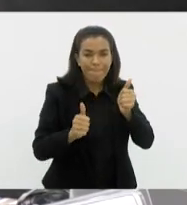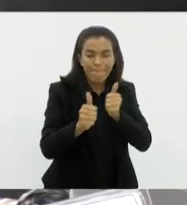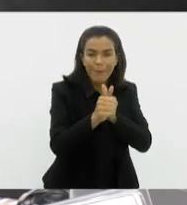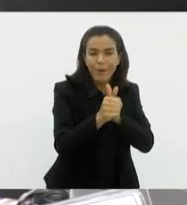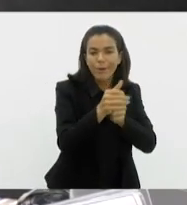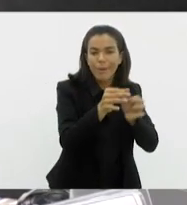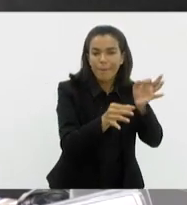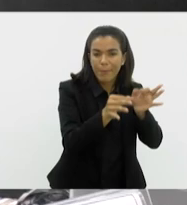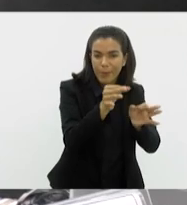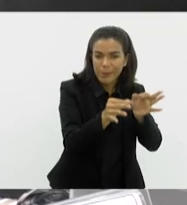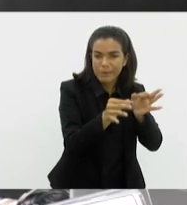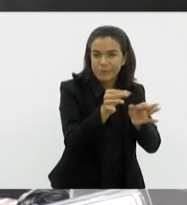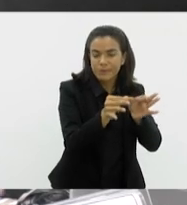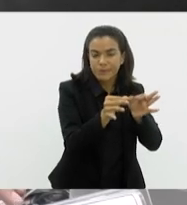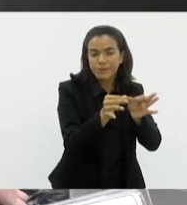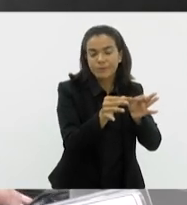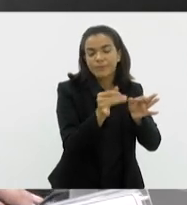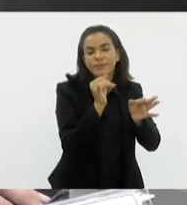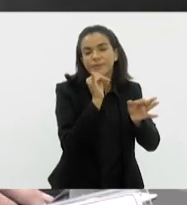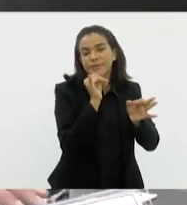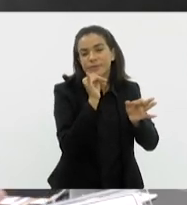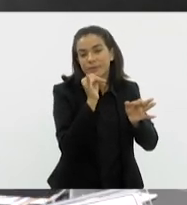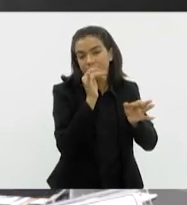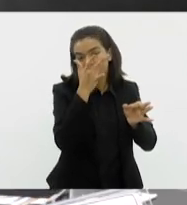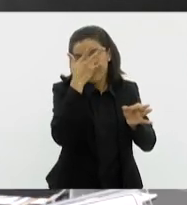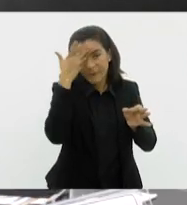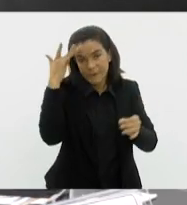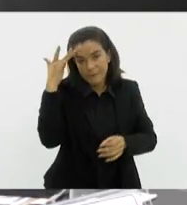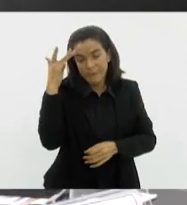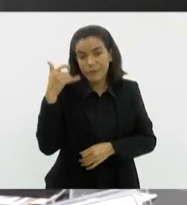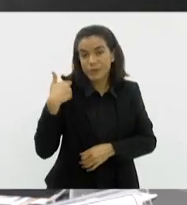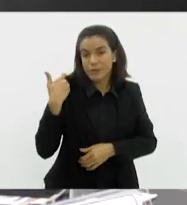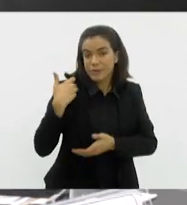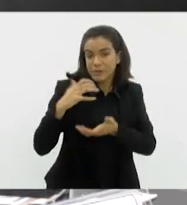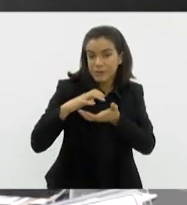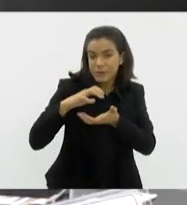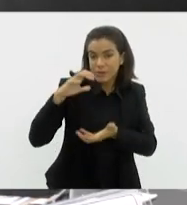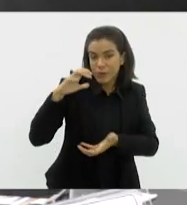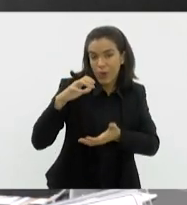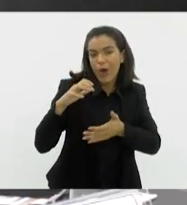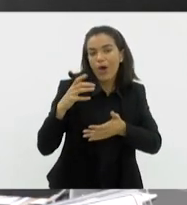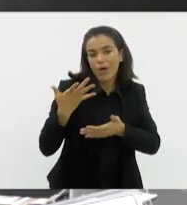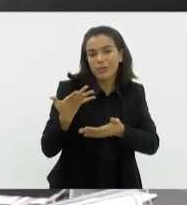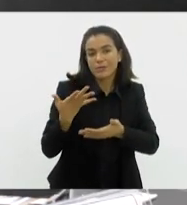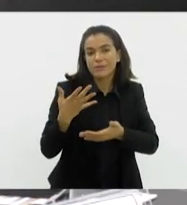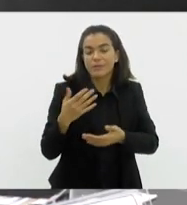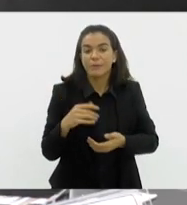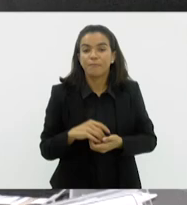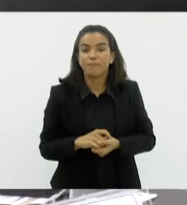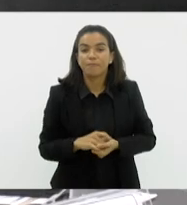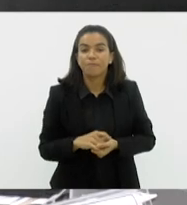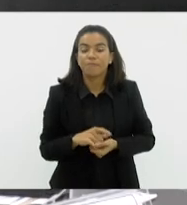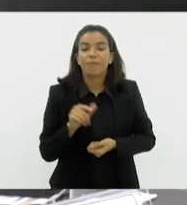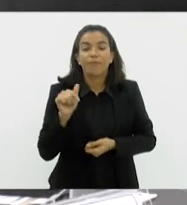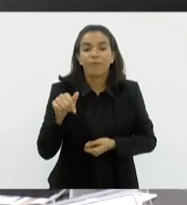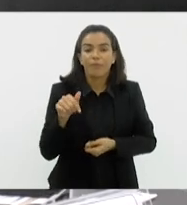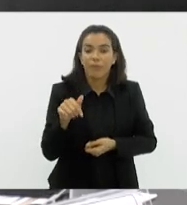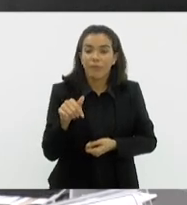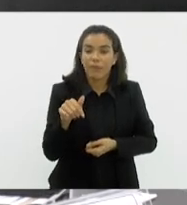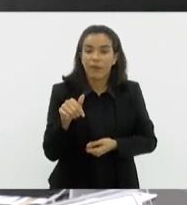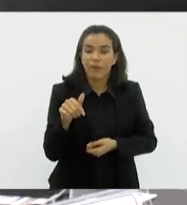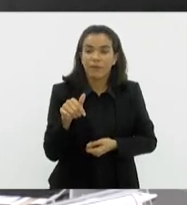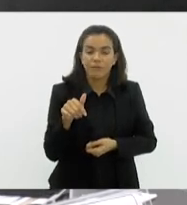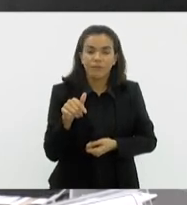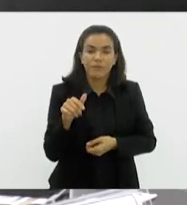tramitação processual de pessoas idosas. Isso é uma lei estadual, isso não está na lei federal, ou melhor,